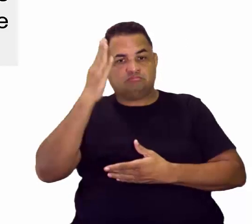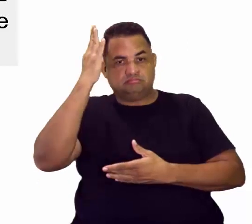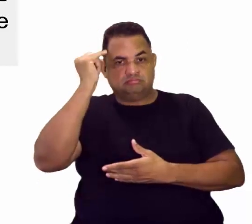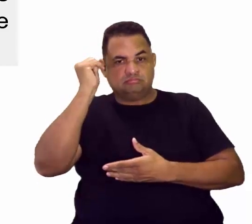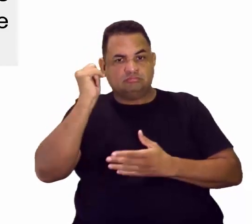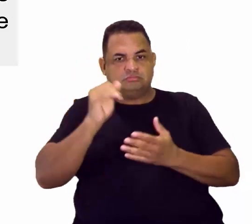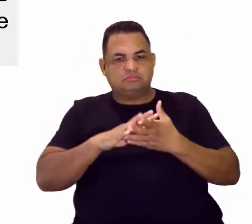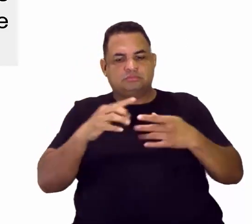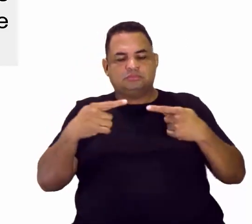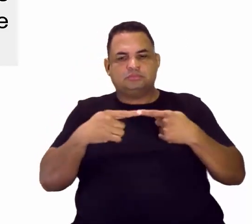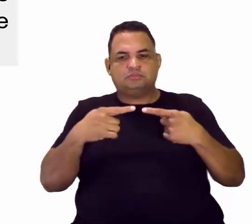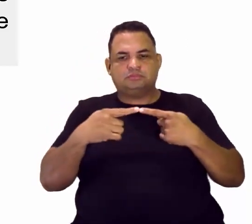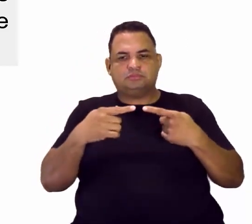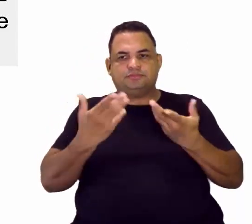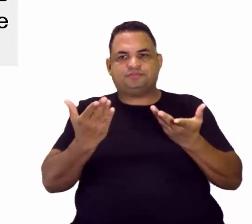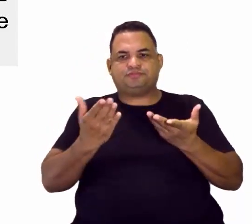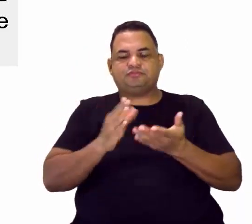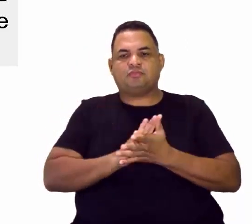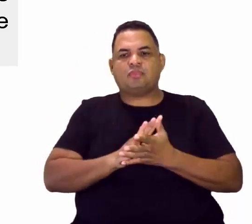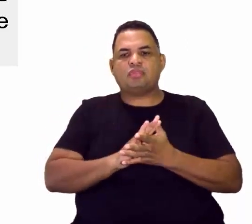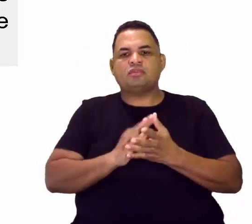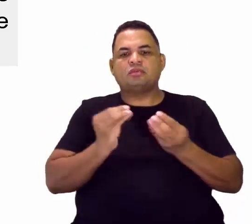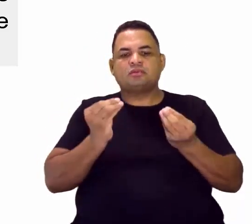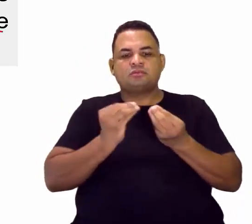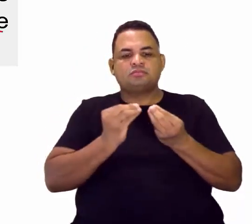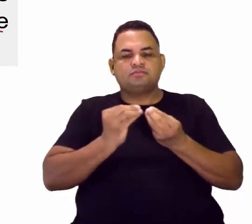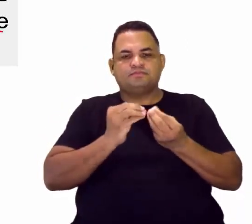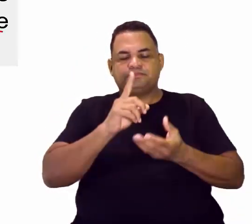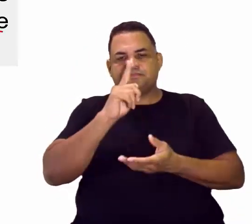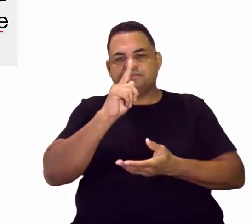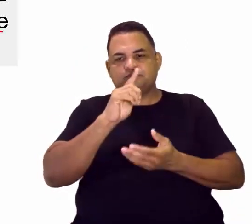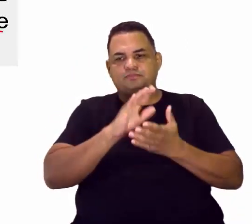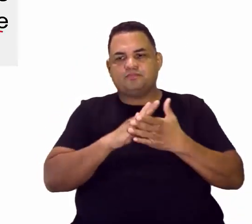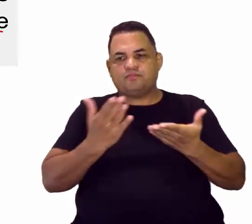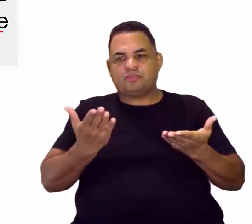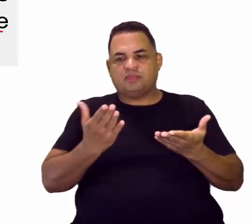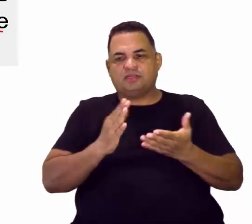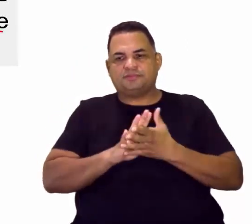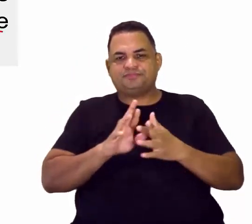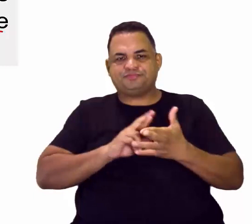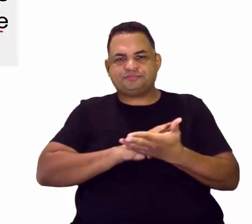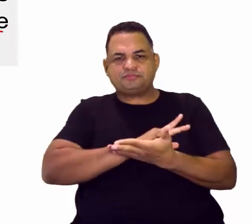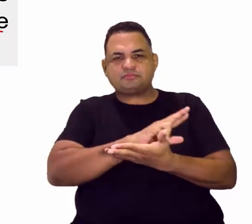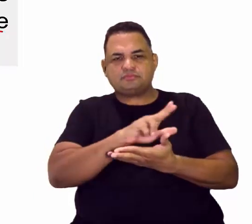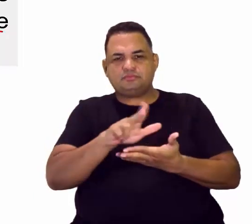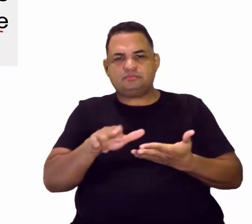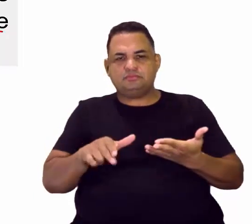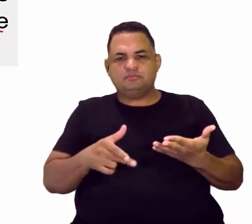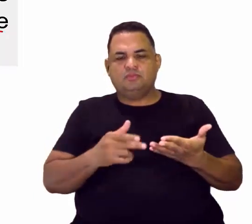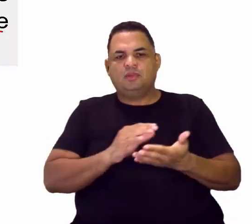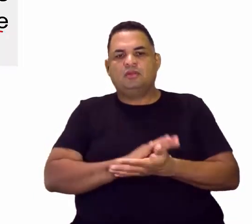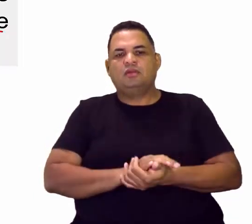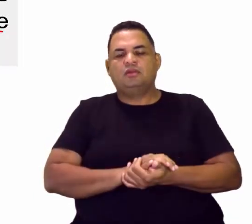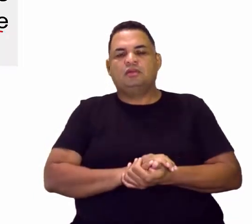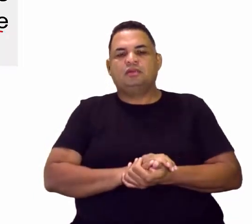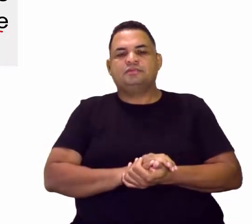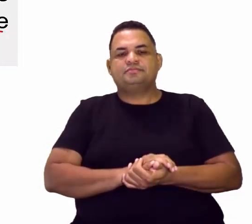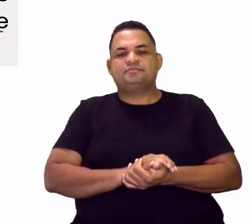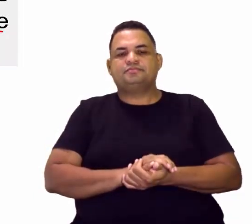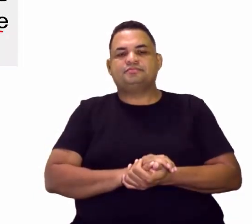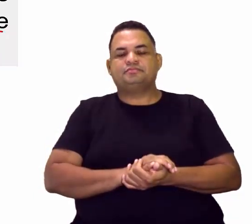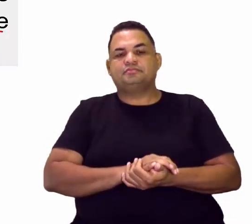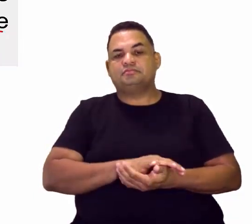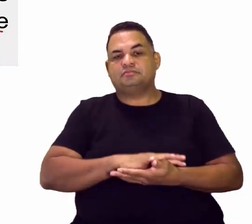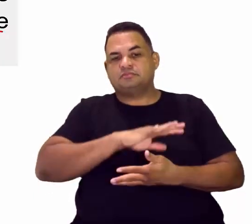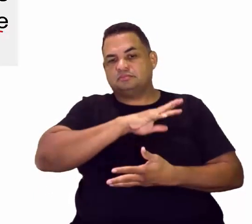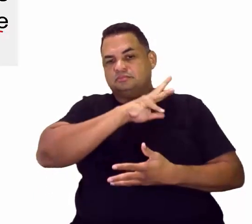de hidrogênio entre as moléculas de água é que vários insetos e animais aquáticos sobrevivem, né? Foi